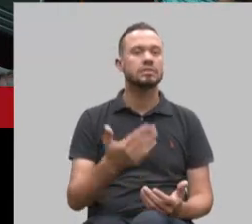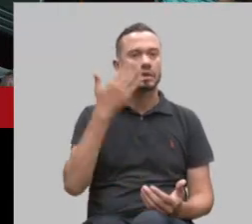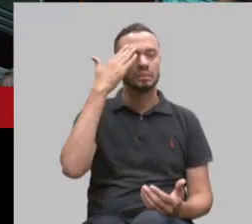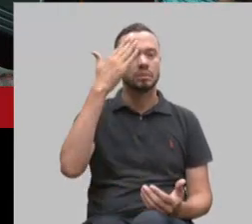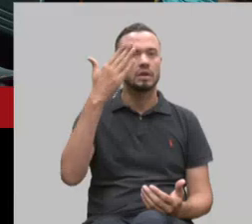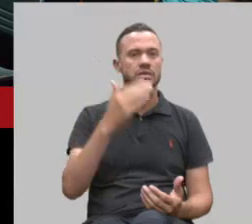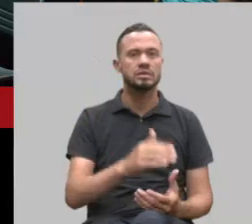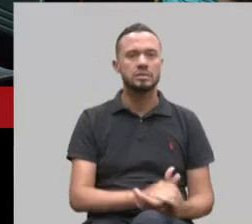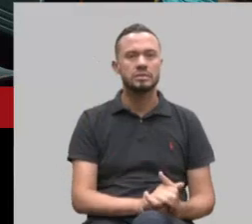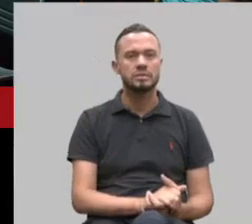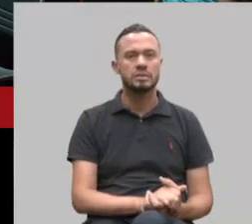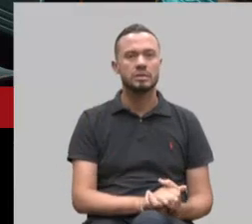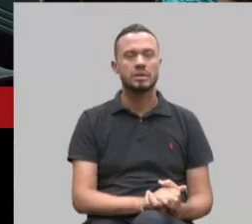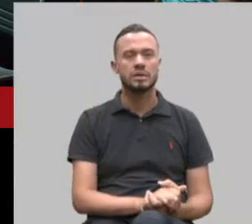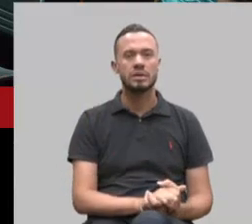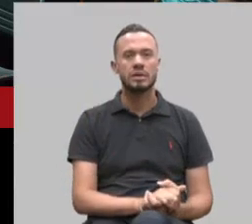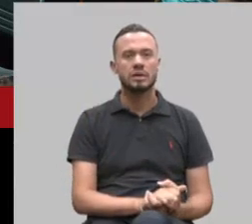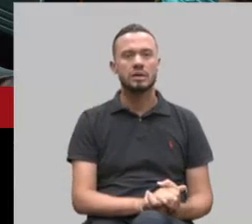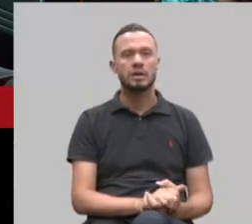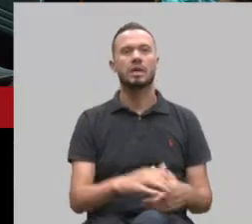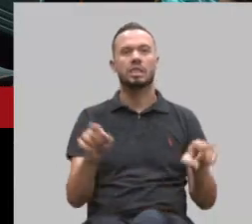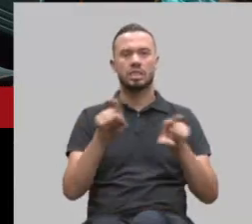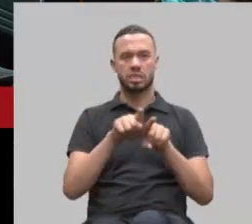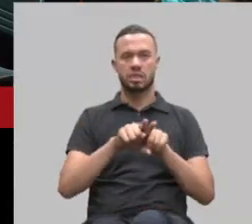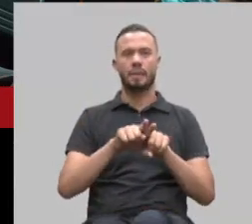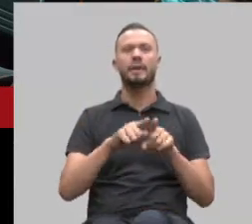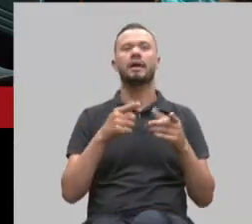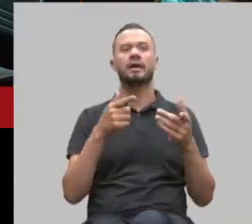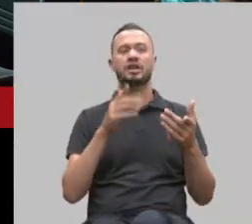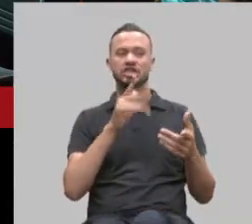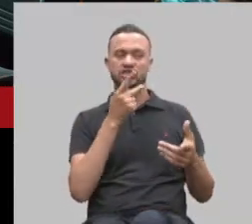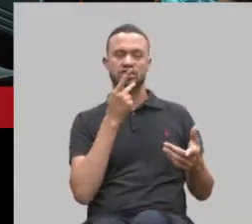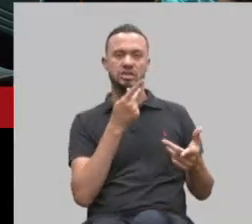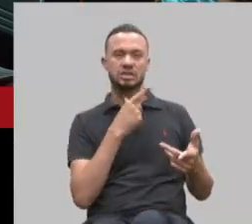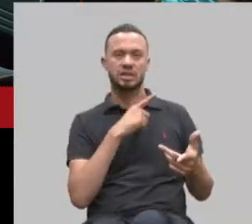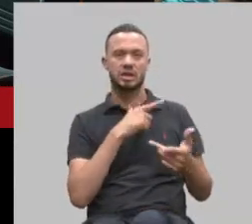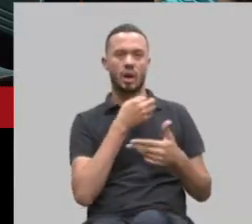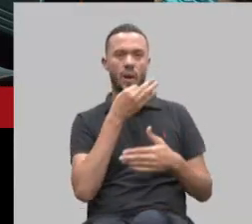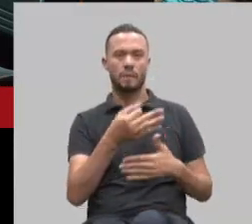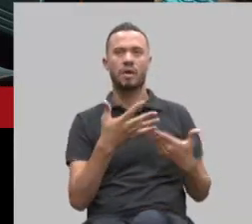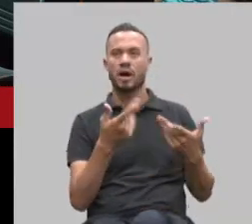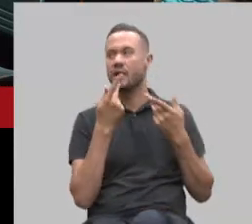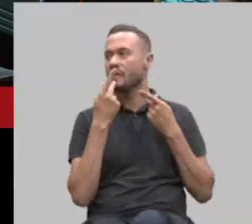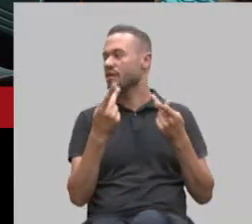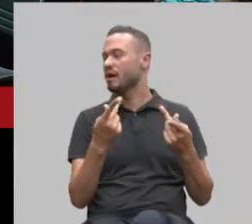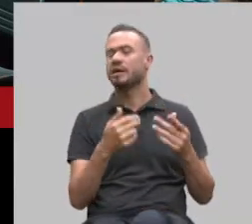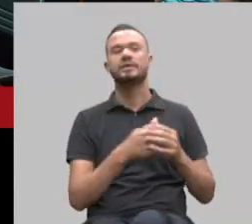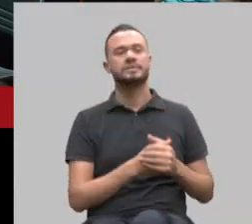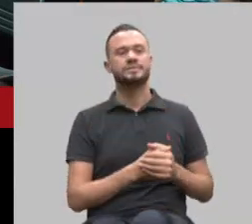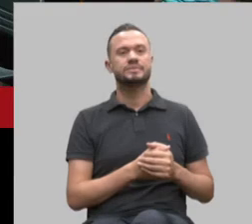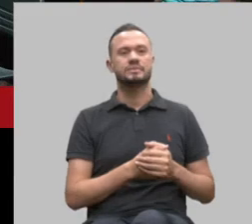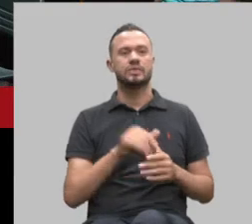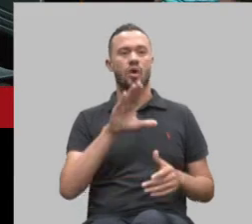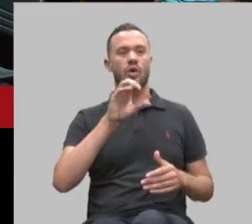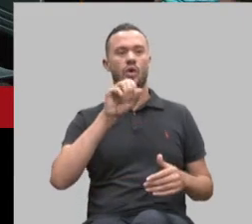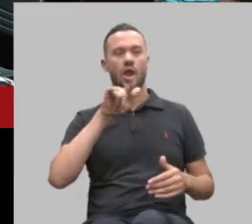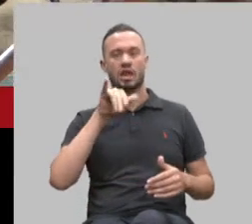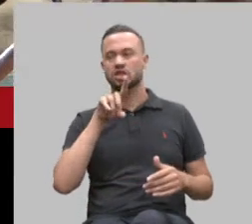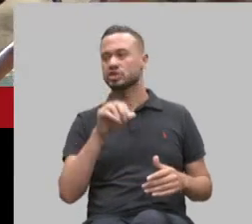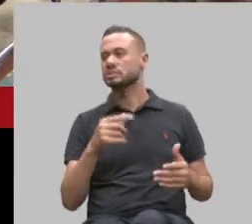você também já Fi contato mas eu vou entrar em um aqui E esse colegiado também é importante